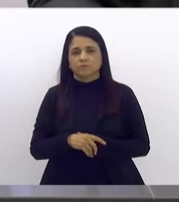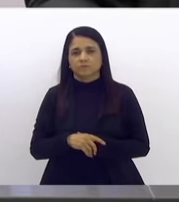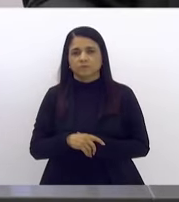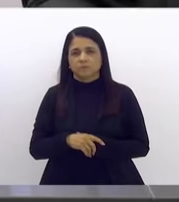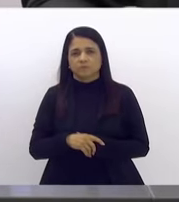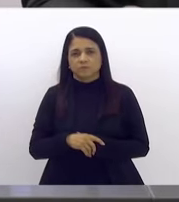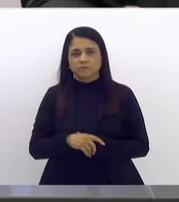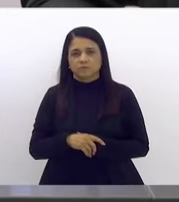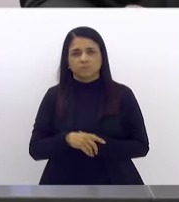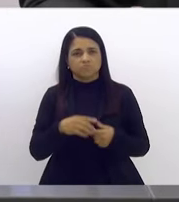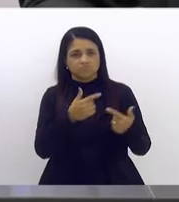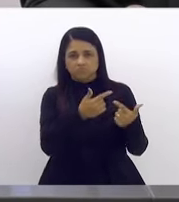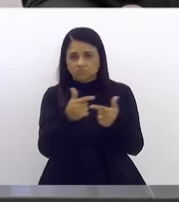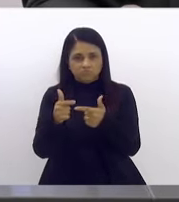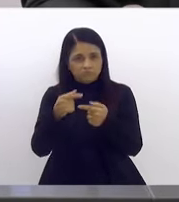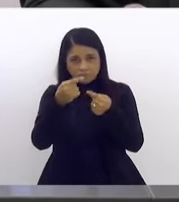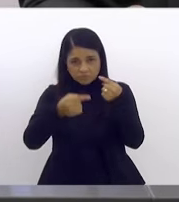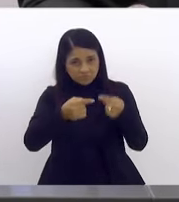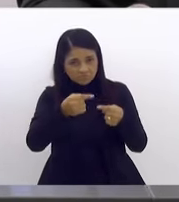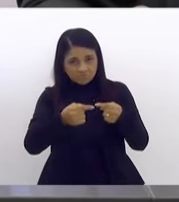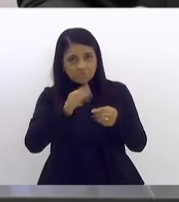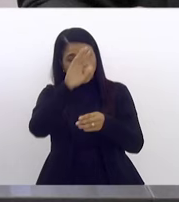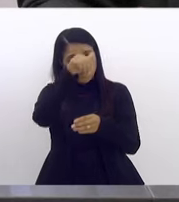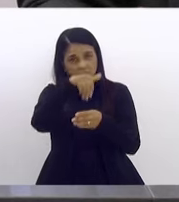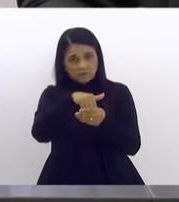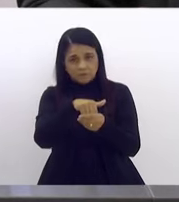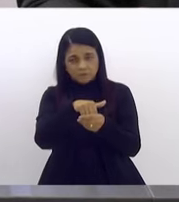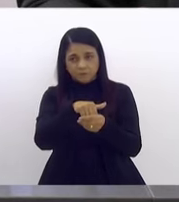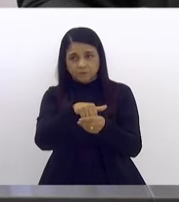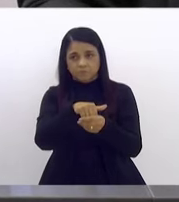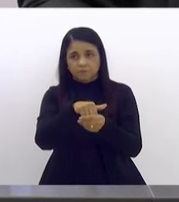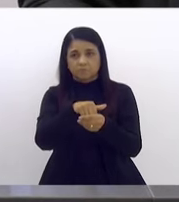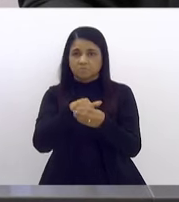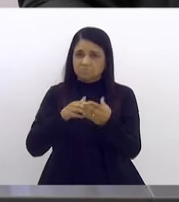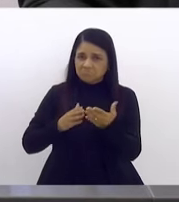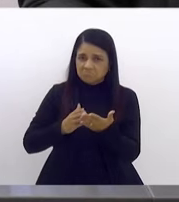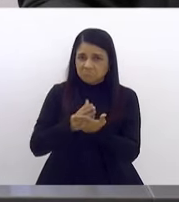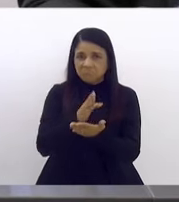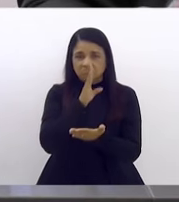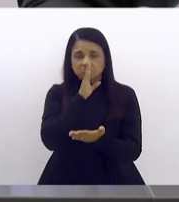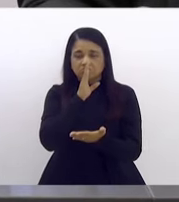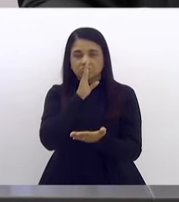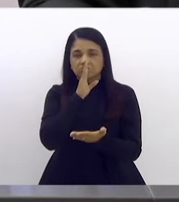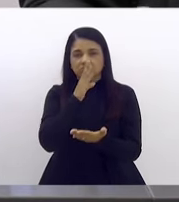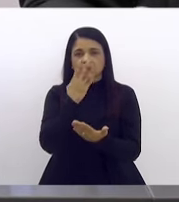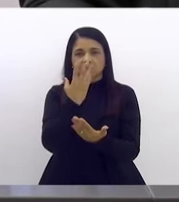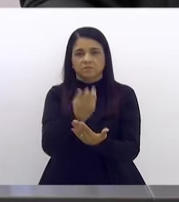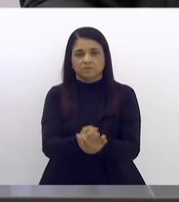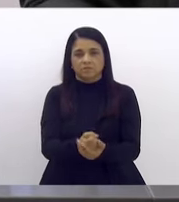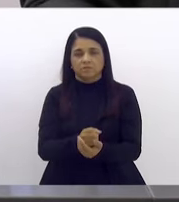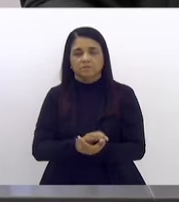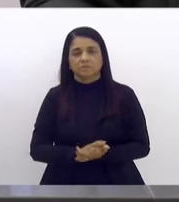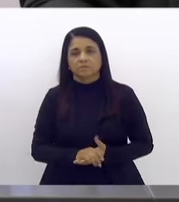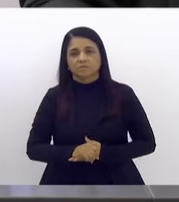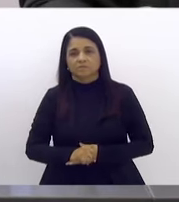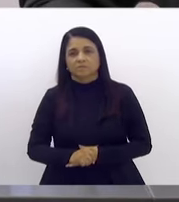não havendo Quem Queira discutir em votação senhores que aprovam permaneçam Como estão